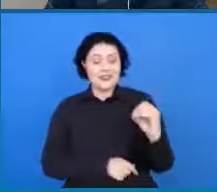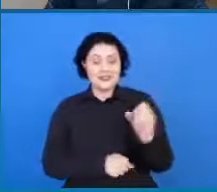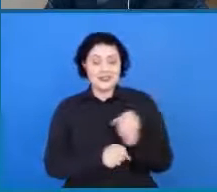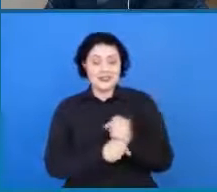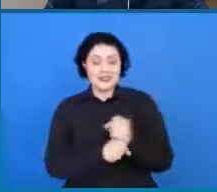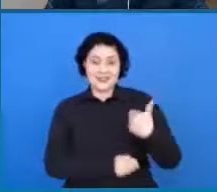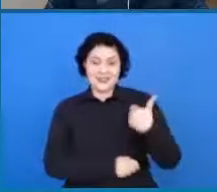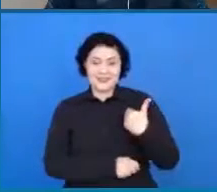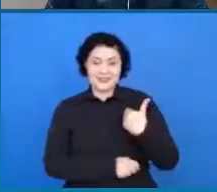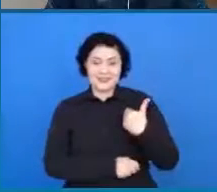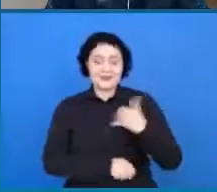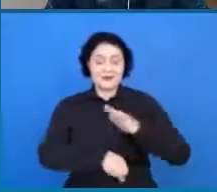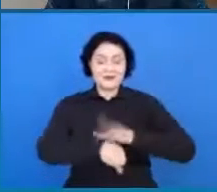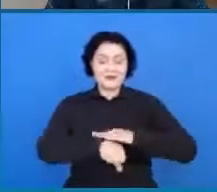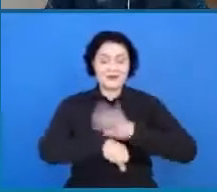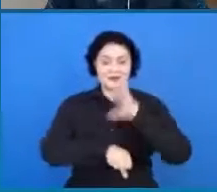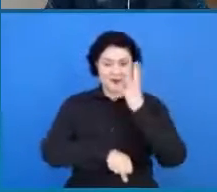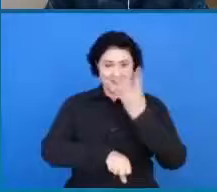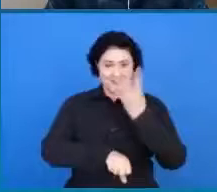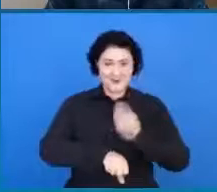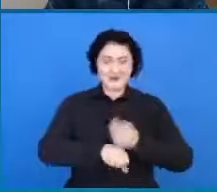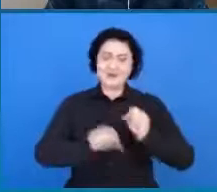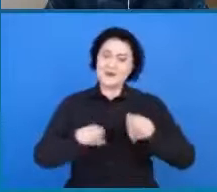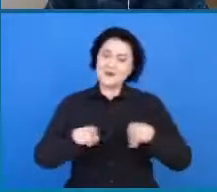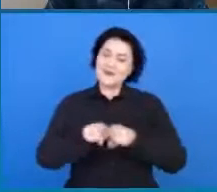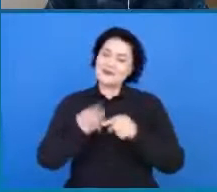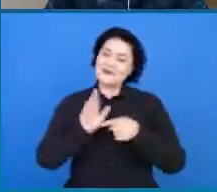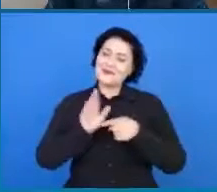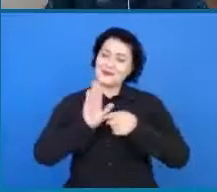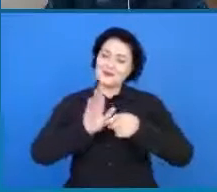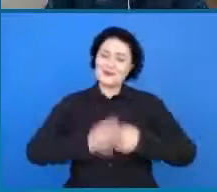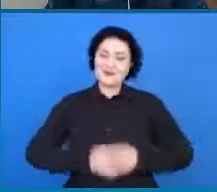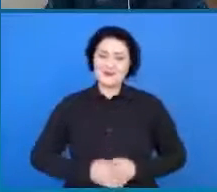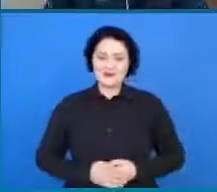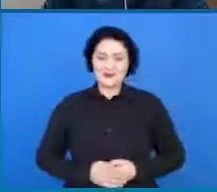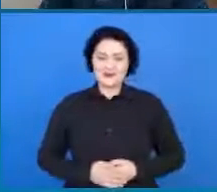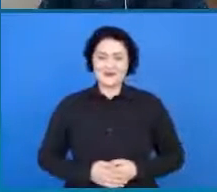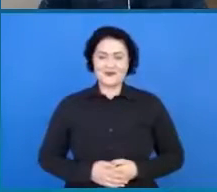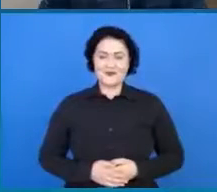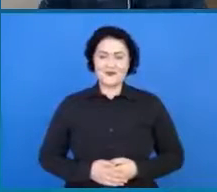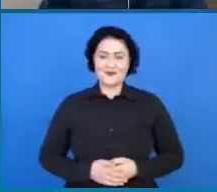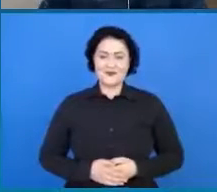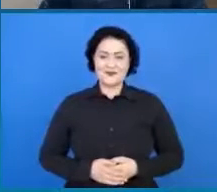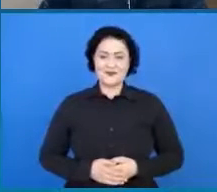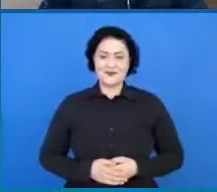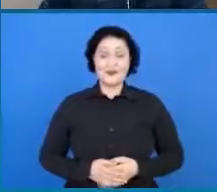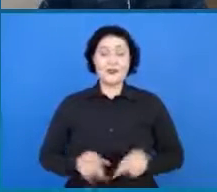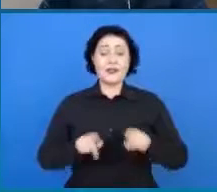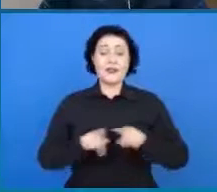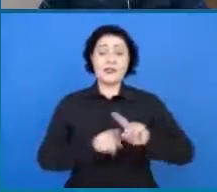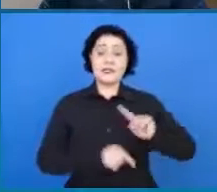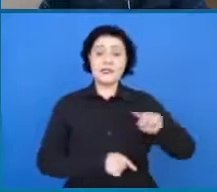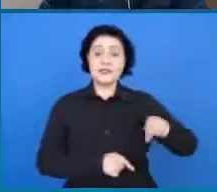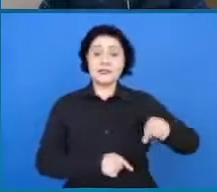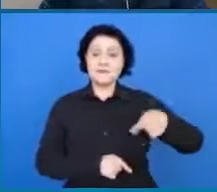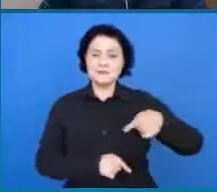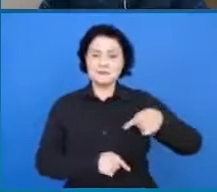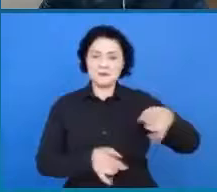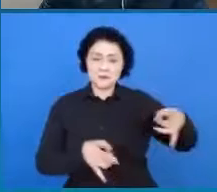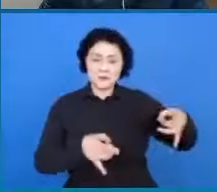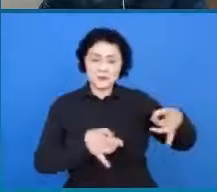Momento Espírita Gostaríamos que ele nos apresentar por gentileza tão logo ele